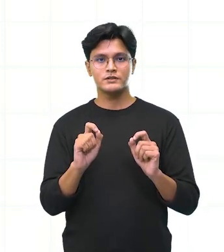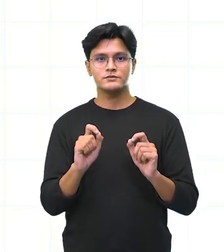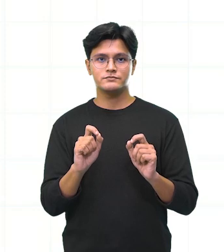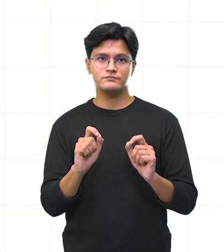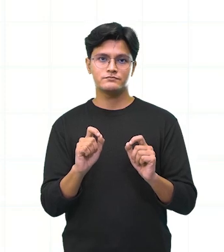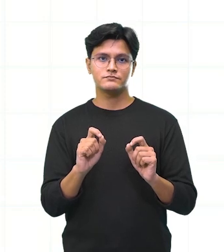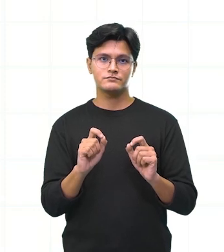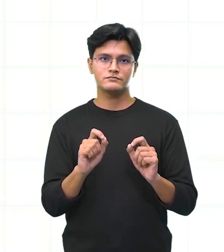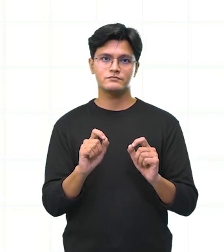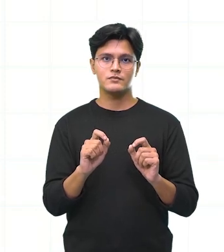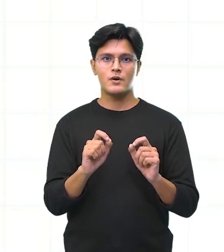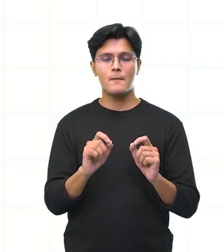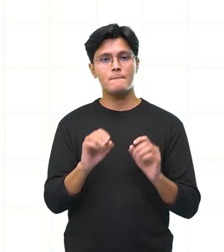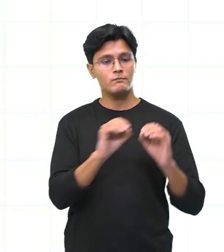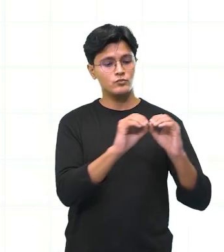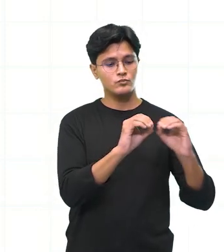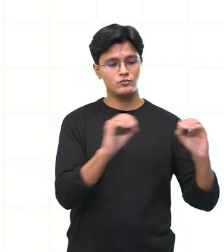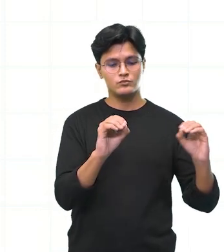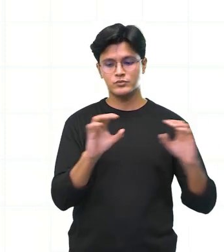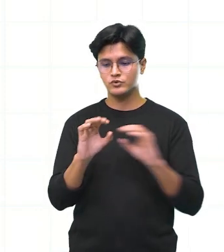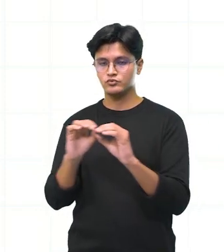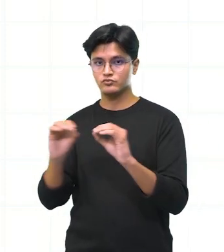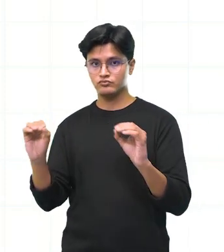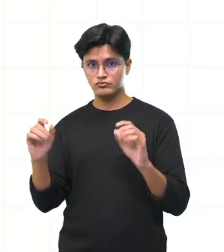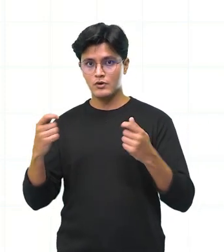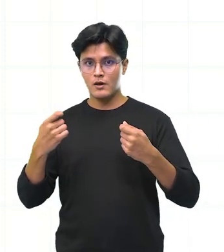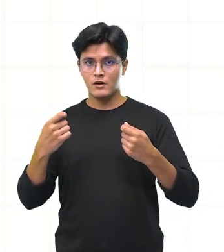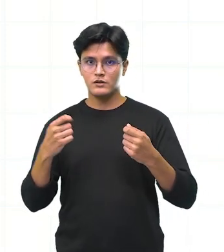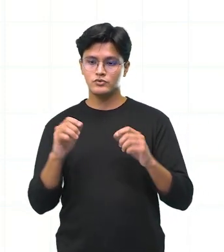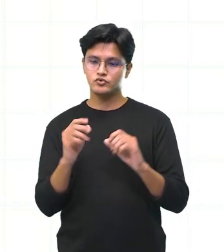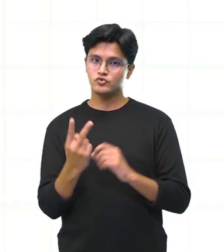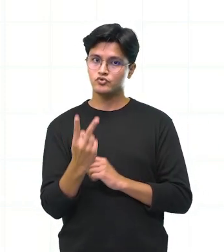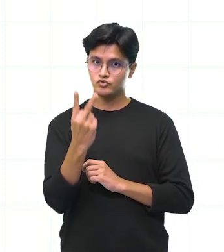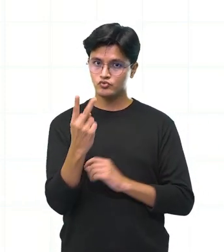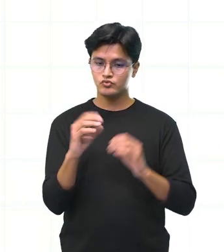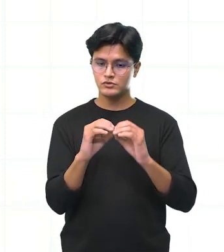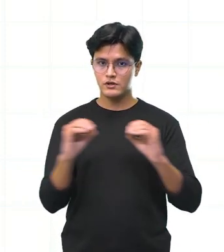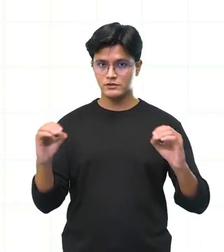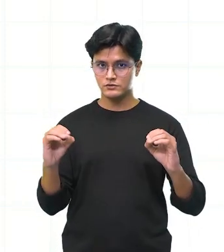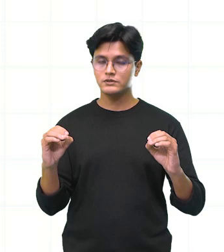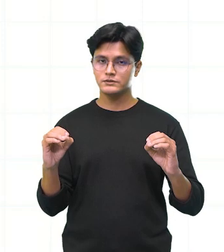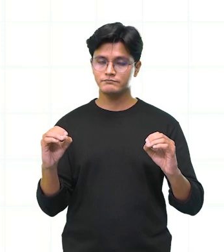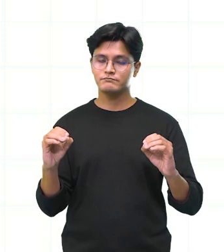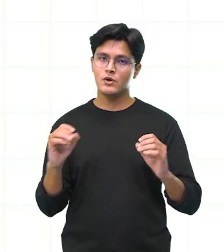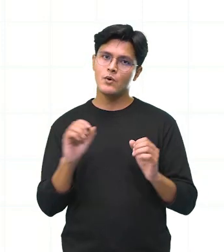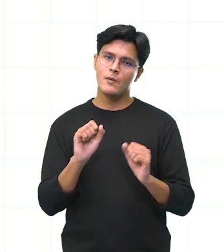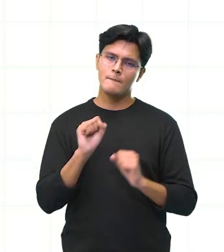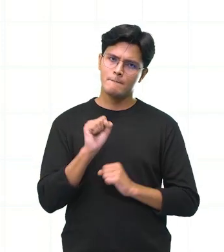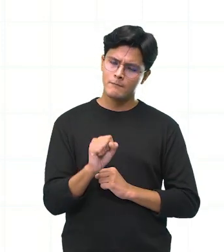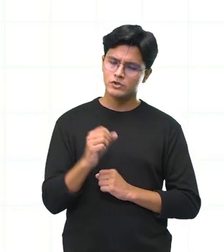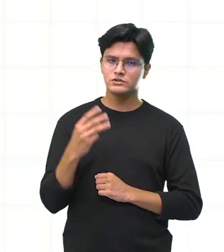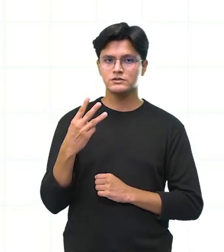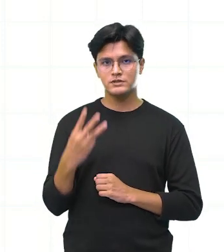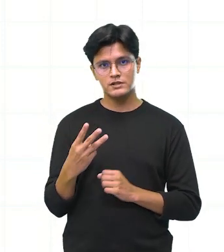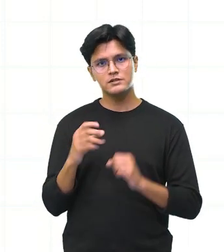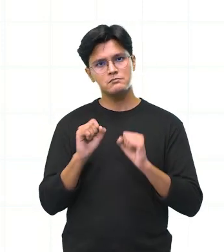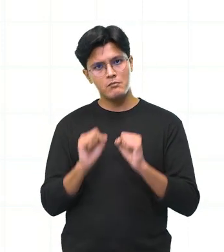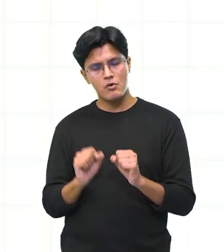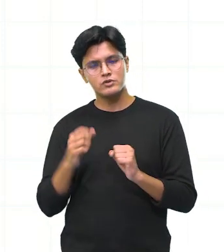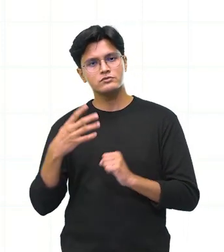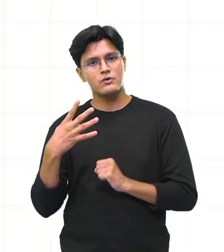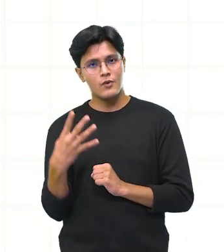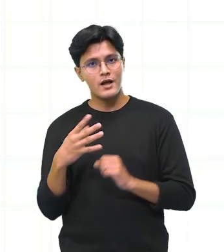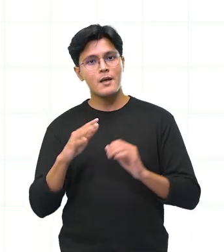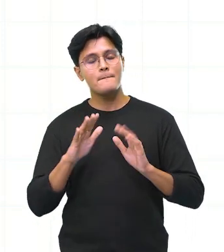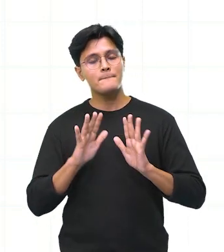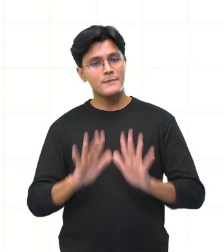menos duas orações, tá? Então, ele tem que ter pelo menos duas orações. Pode ter 3, pode ter 4, mas pelo